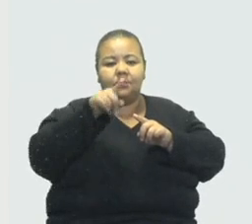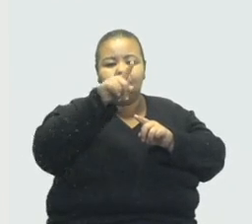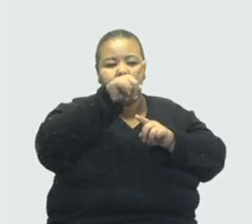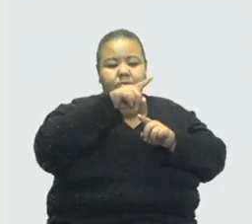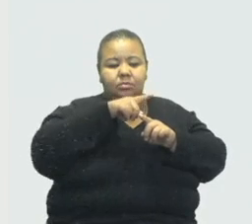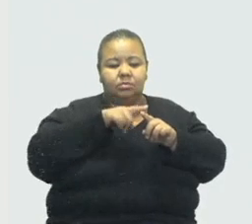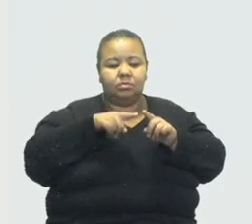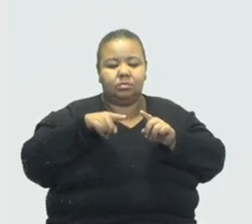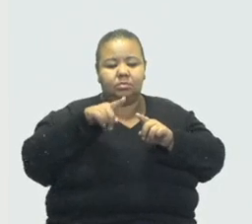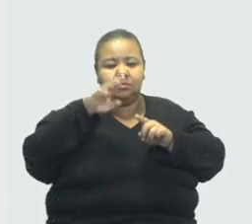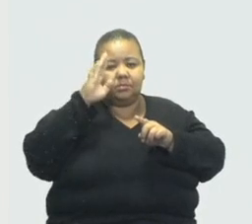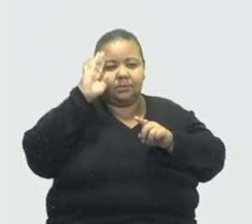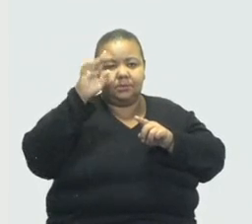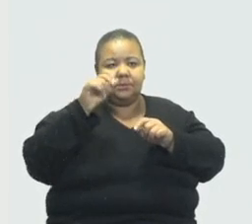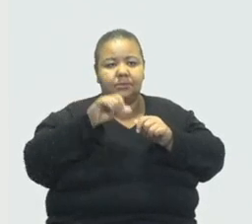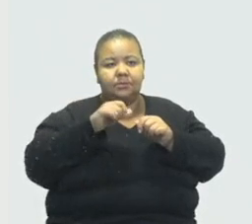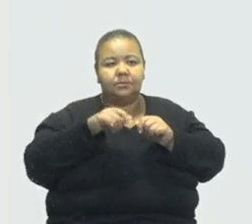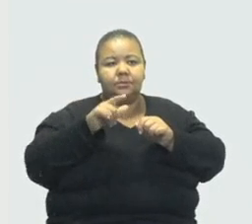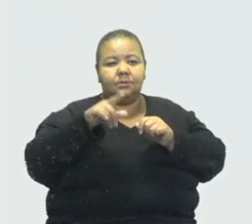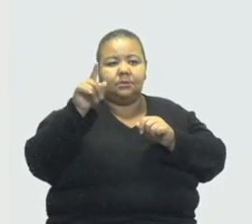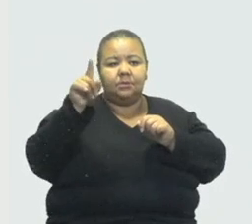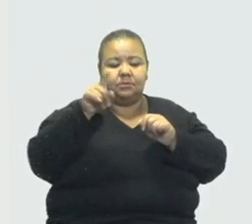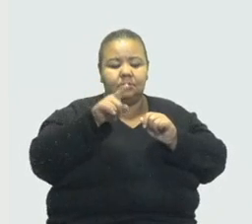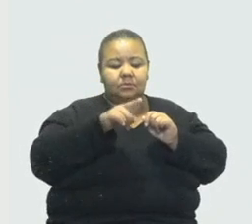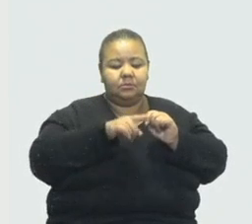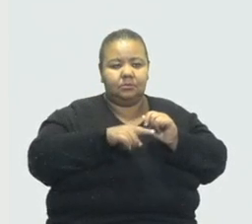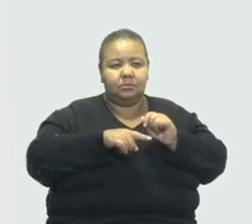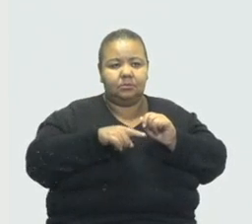principal e a diagonal